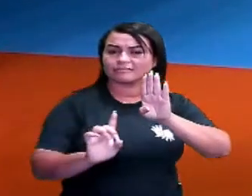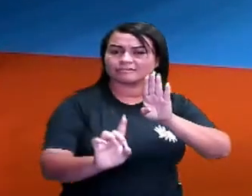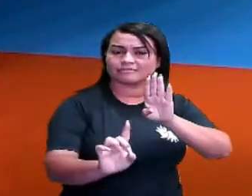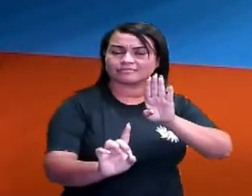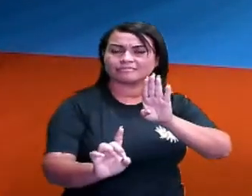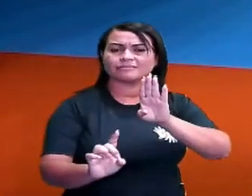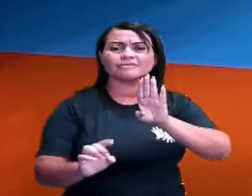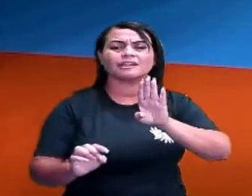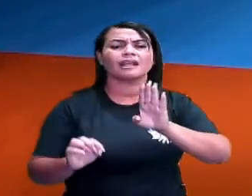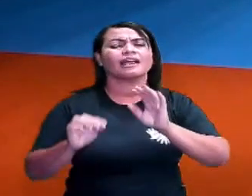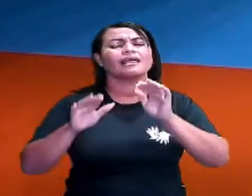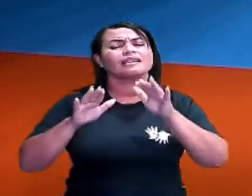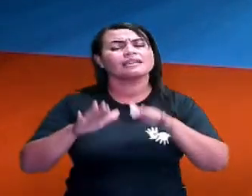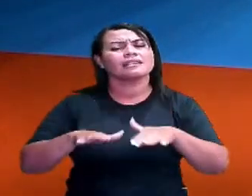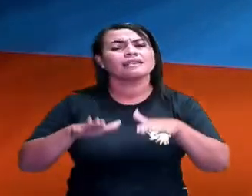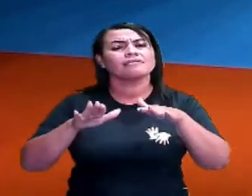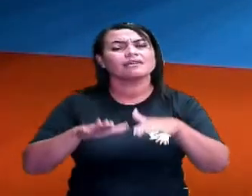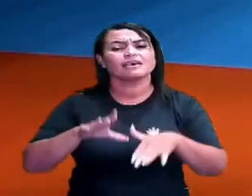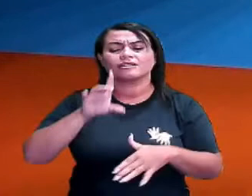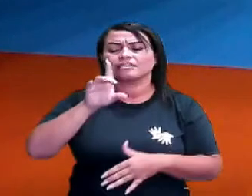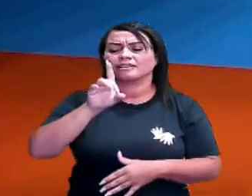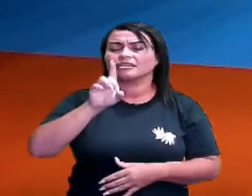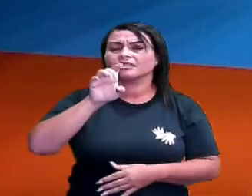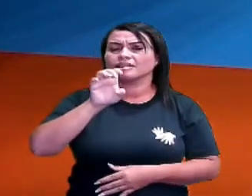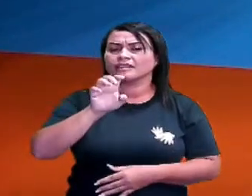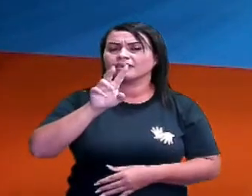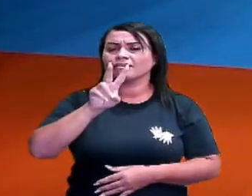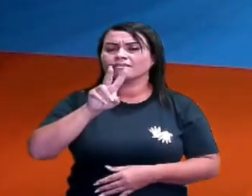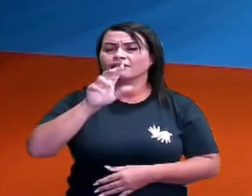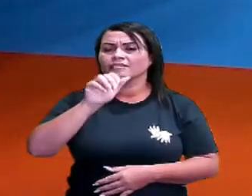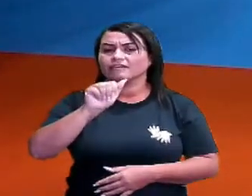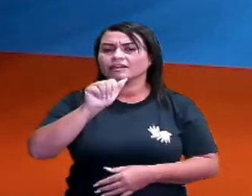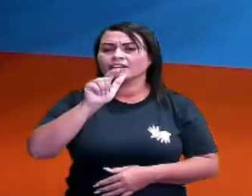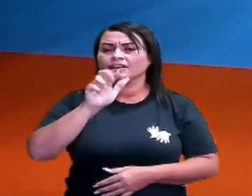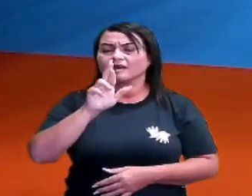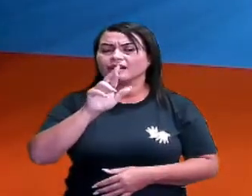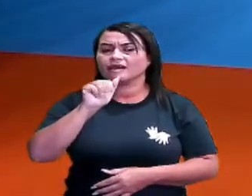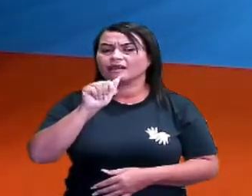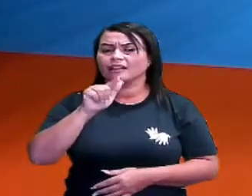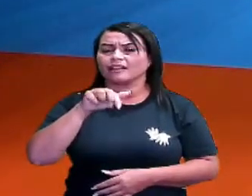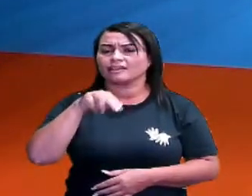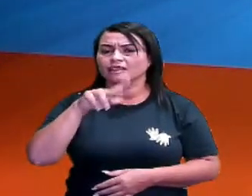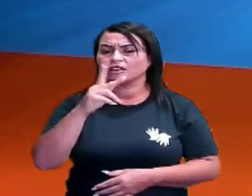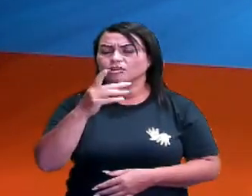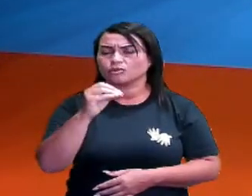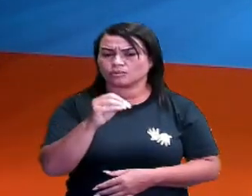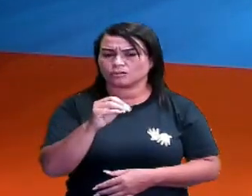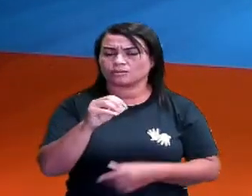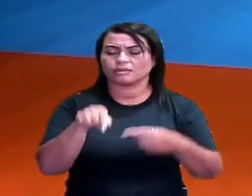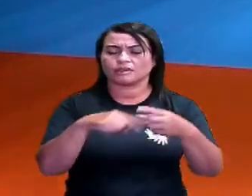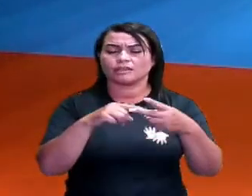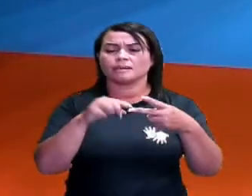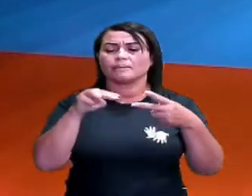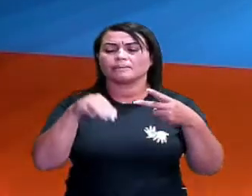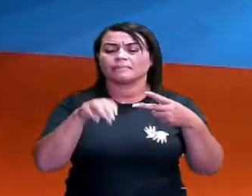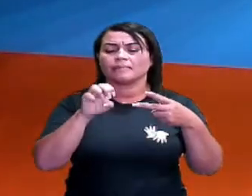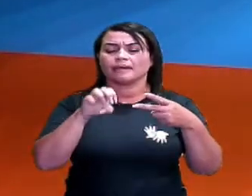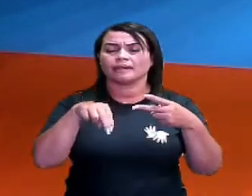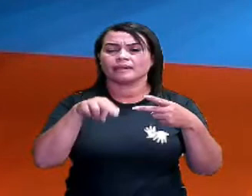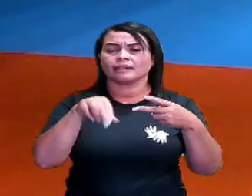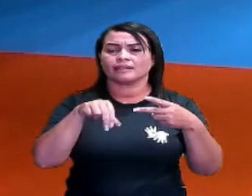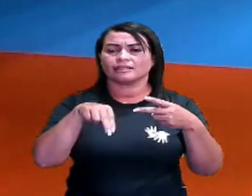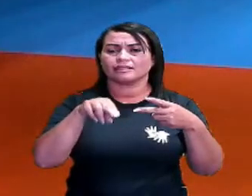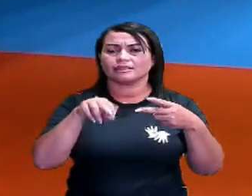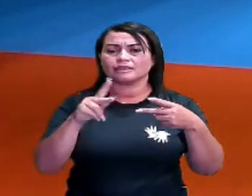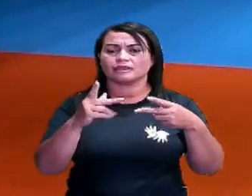Então, devagarinho e menininho são palavras que estão rimando. Então, faz parte do poema